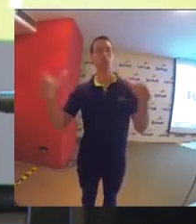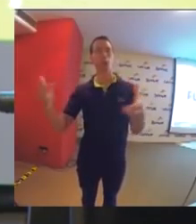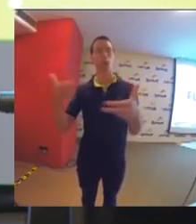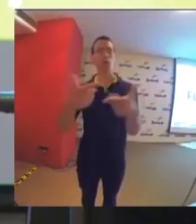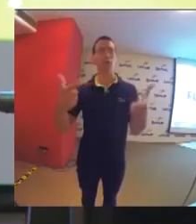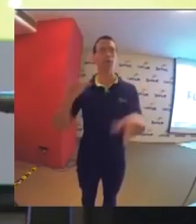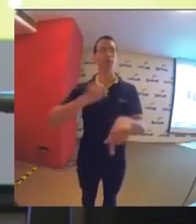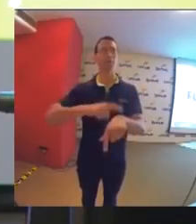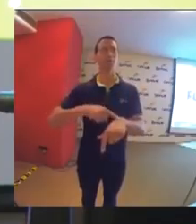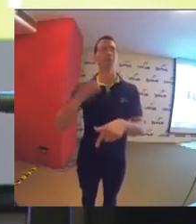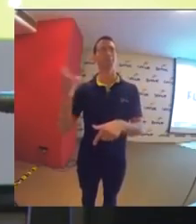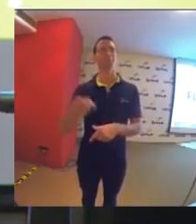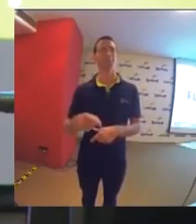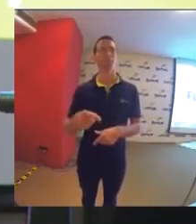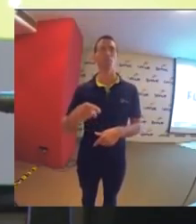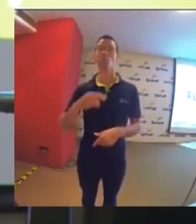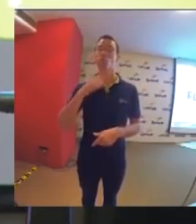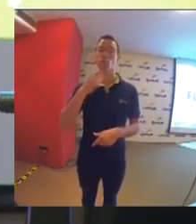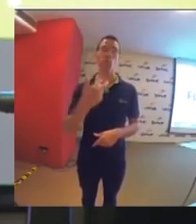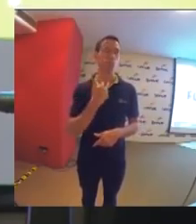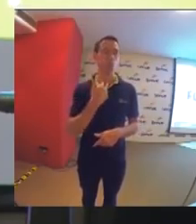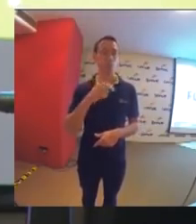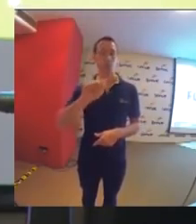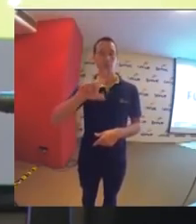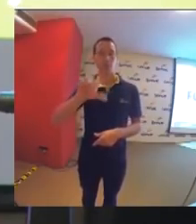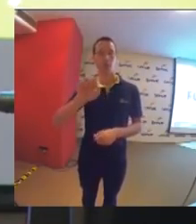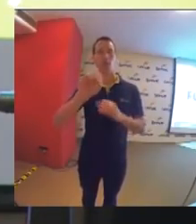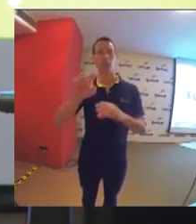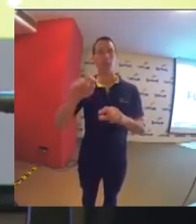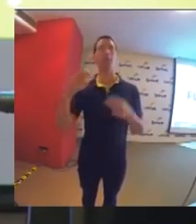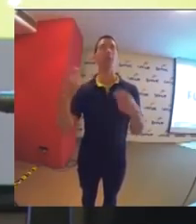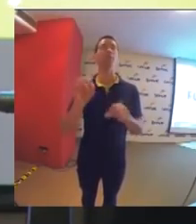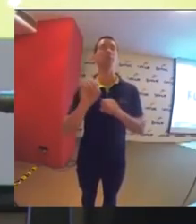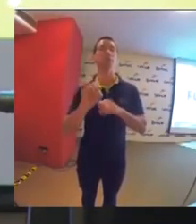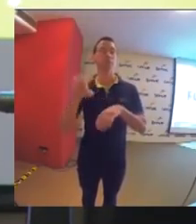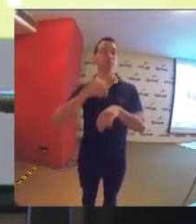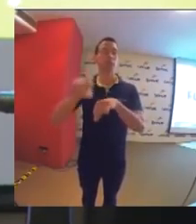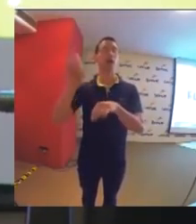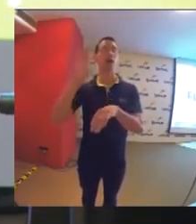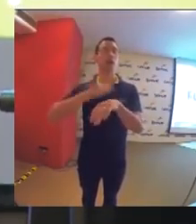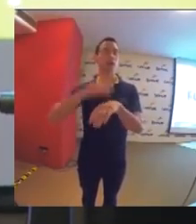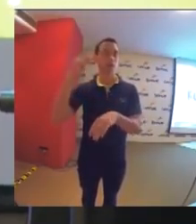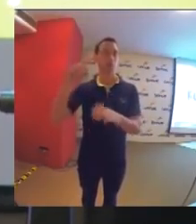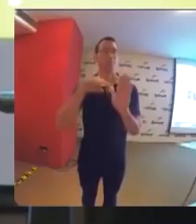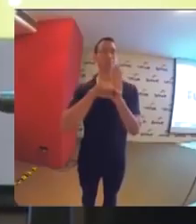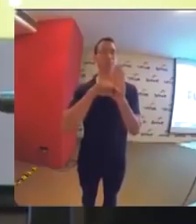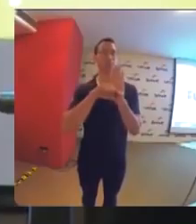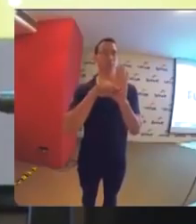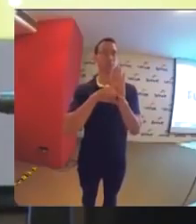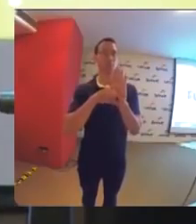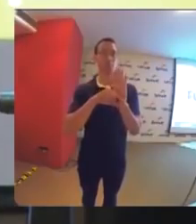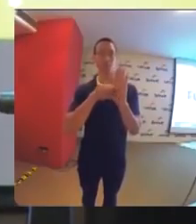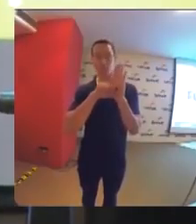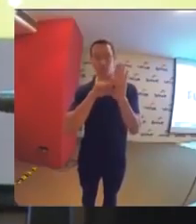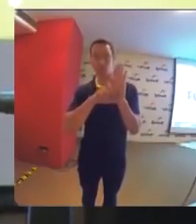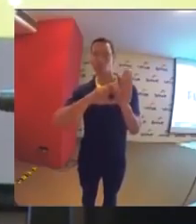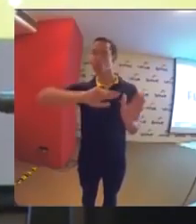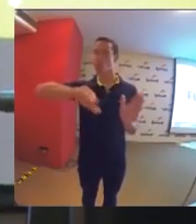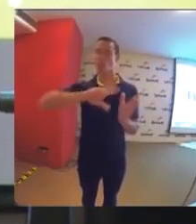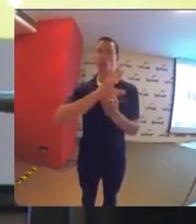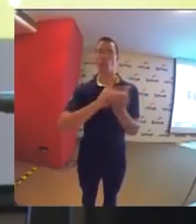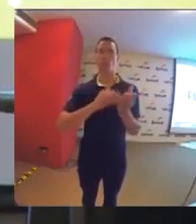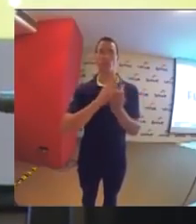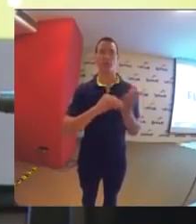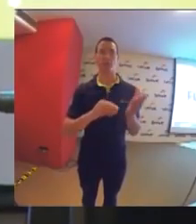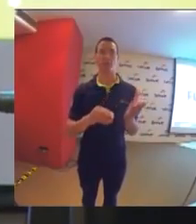deve ensinar a pesquisar. Pesquisar não é copiar. Eu, às vezes, fico louco. Quando vou a certas faculdades de pedagogia e